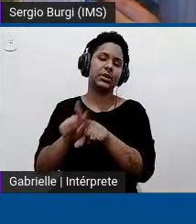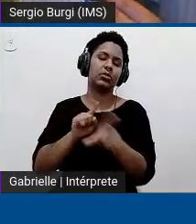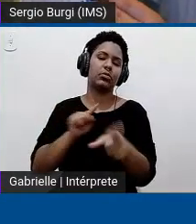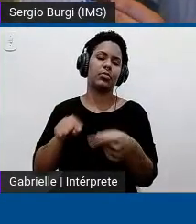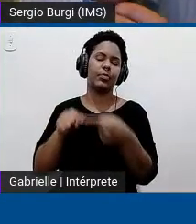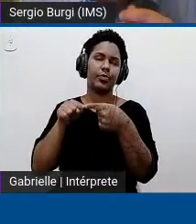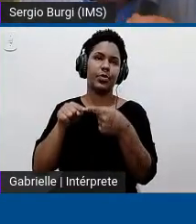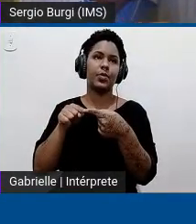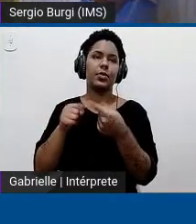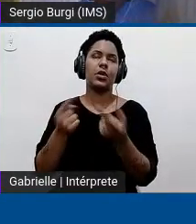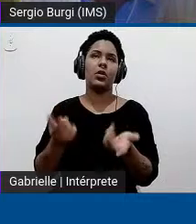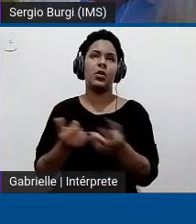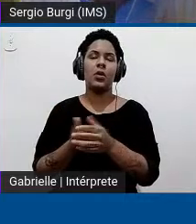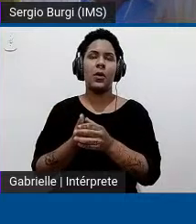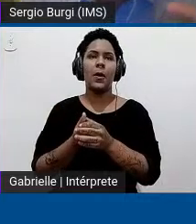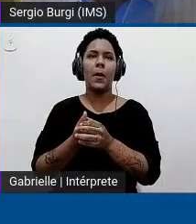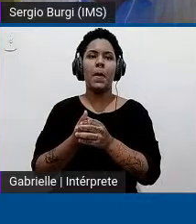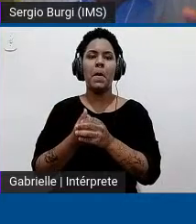na verdade,